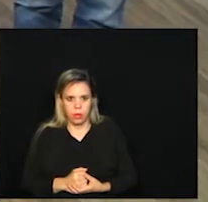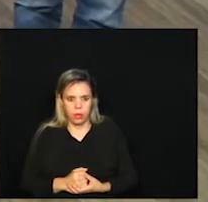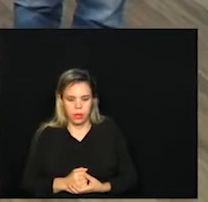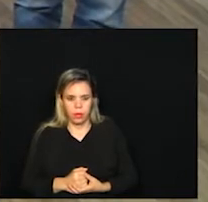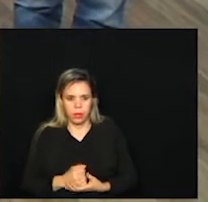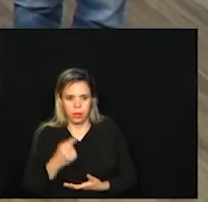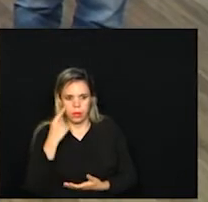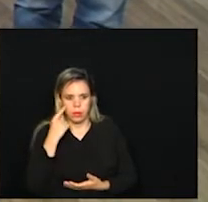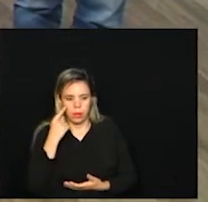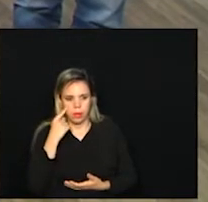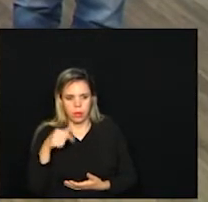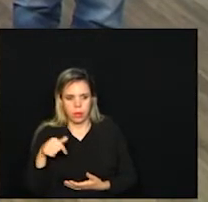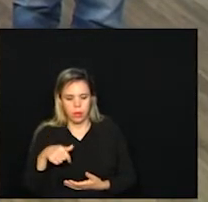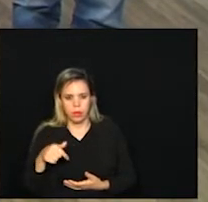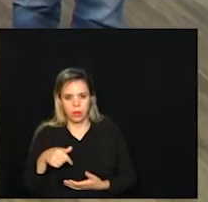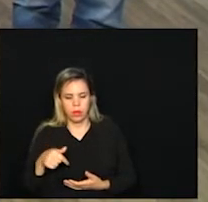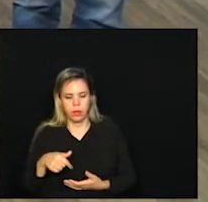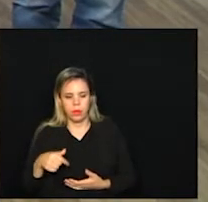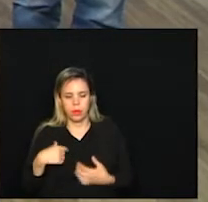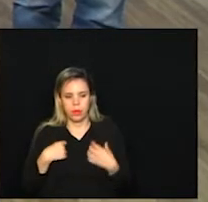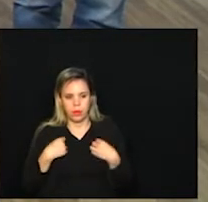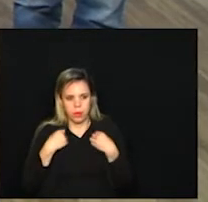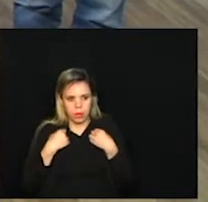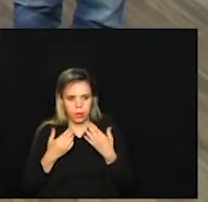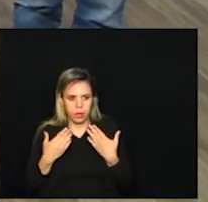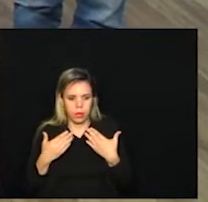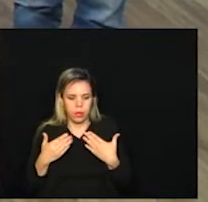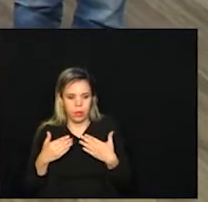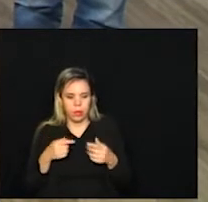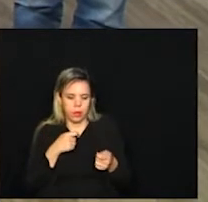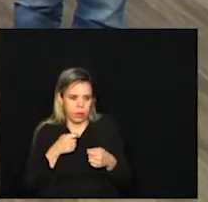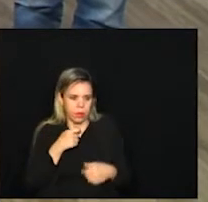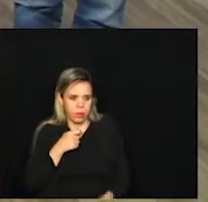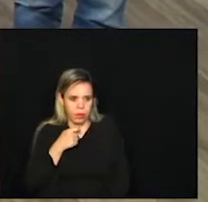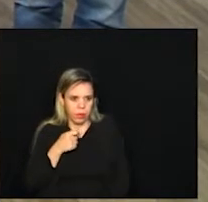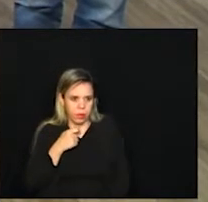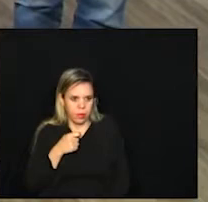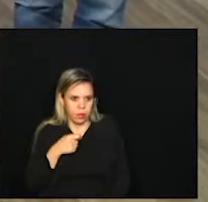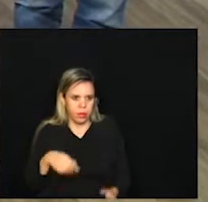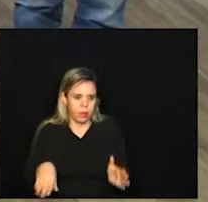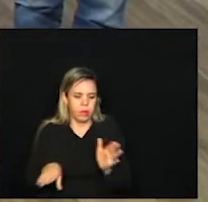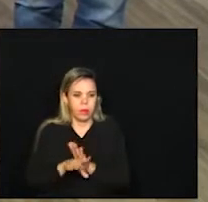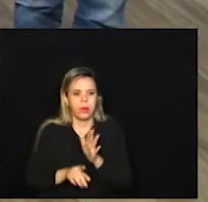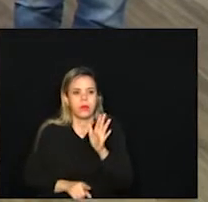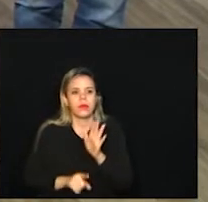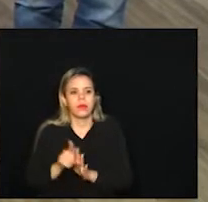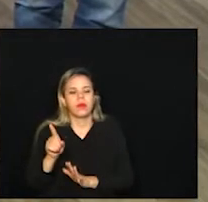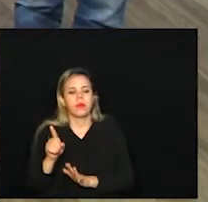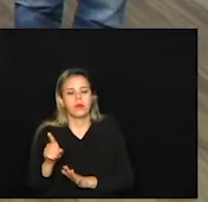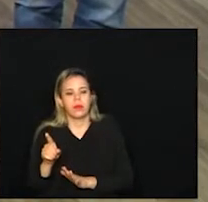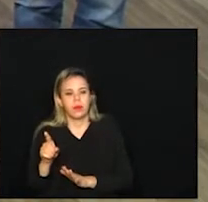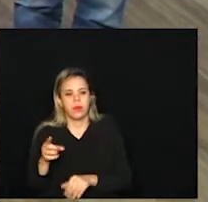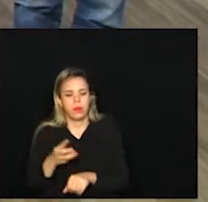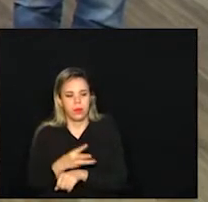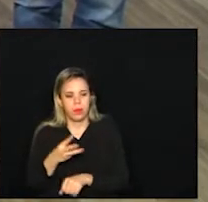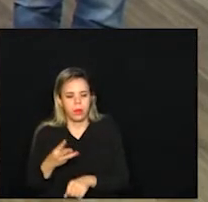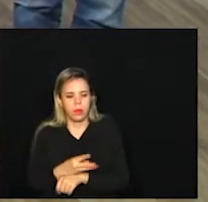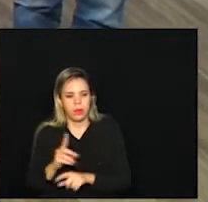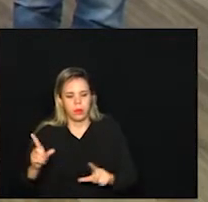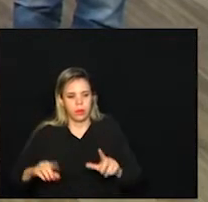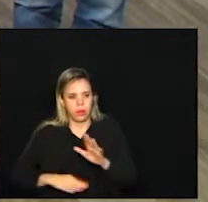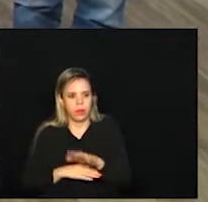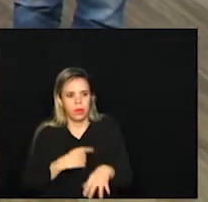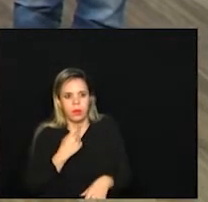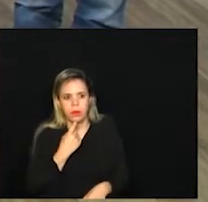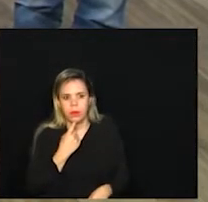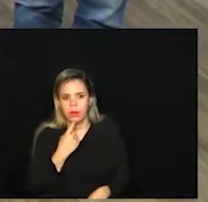olha aí enquanto a gente tava aqui veiculado a essa reportagem chegou uma pergunta pelo 97 89